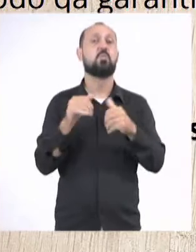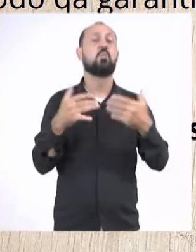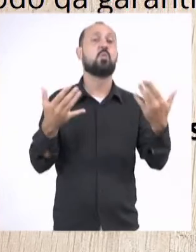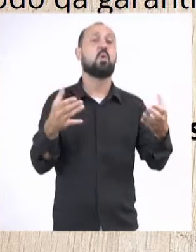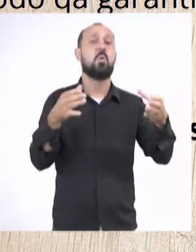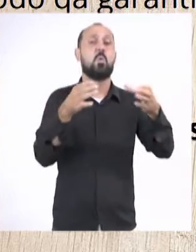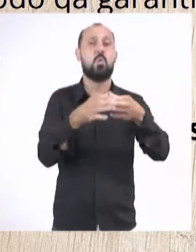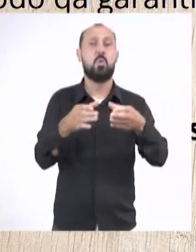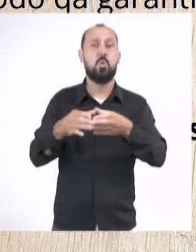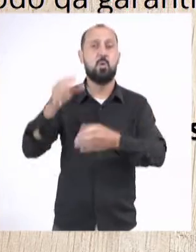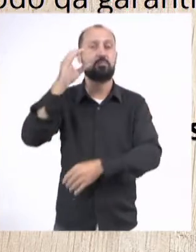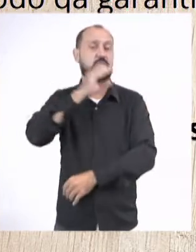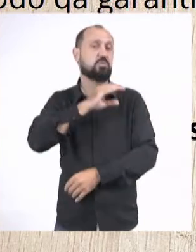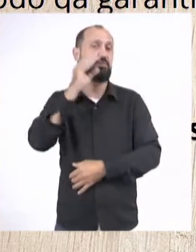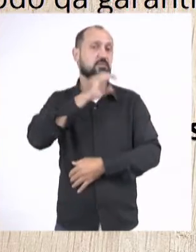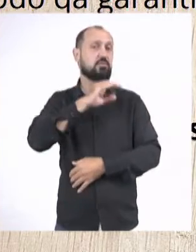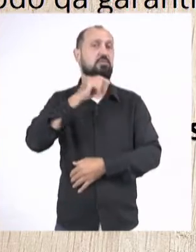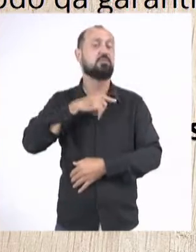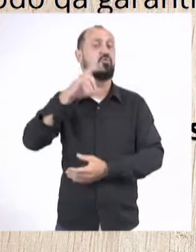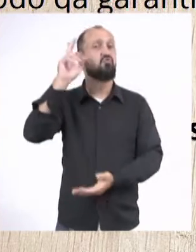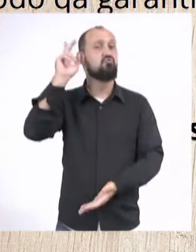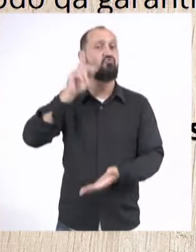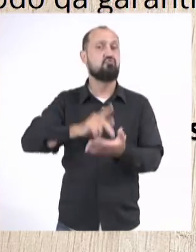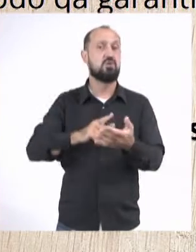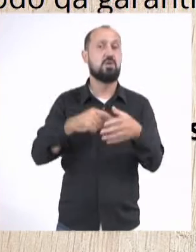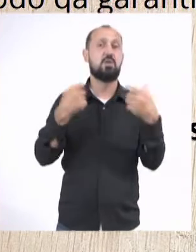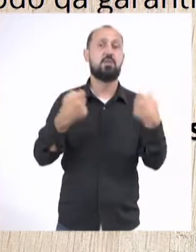são os grupos prioritários que